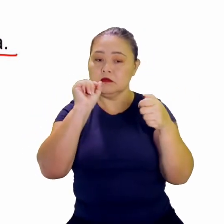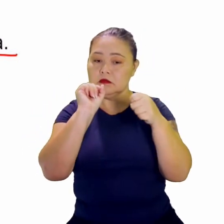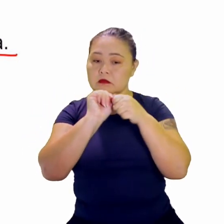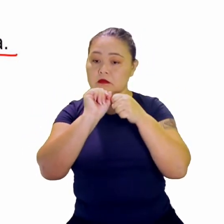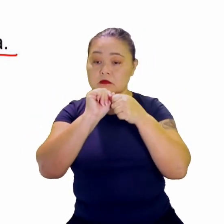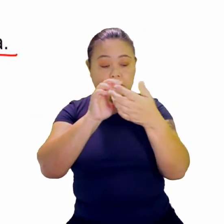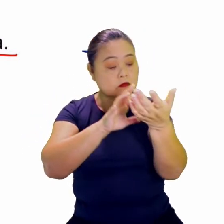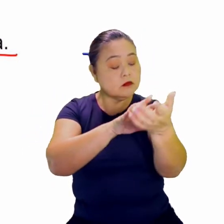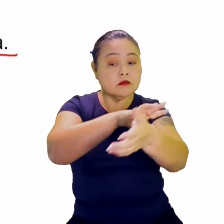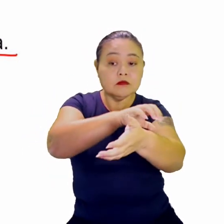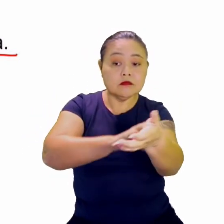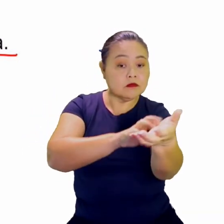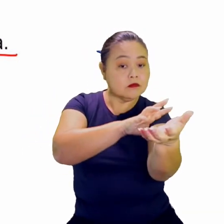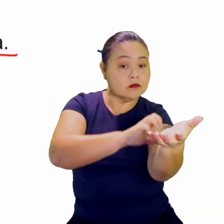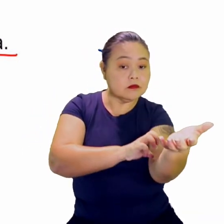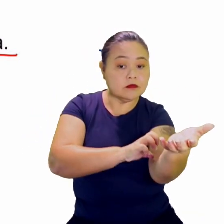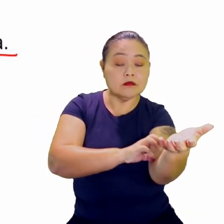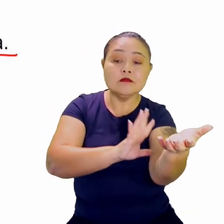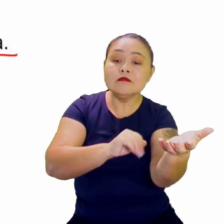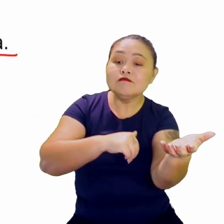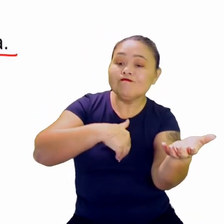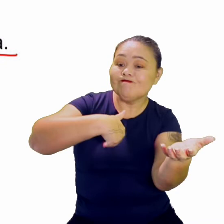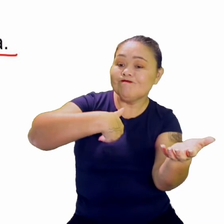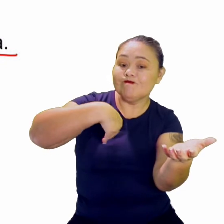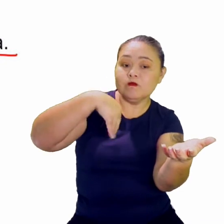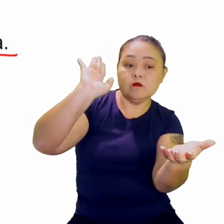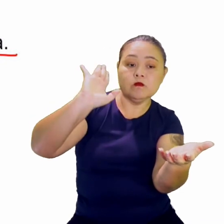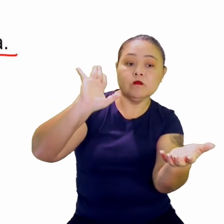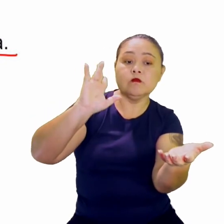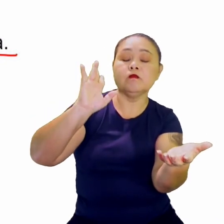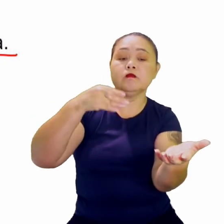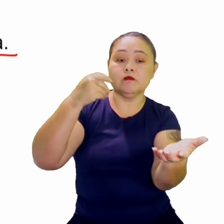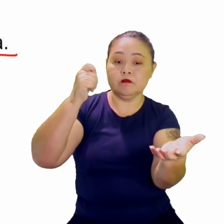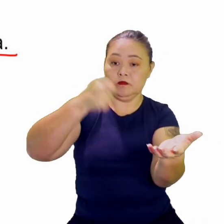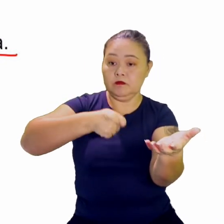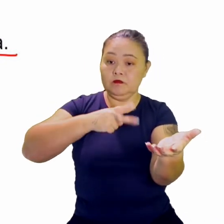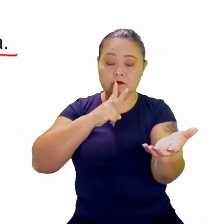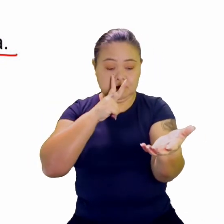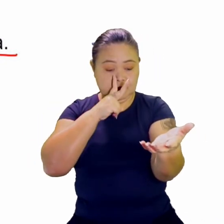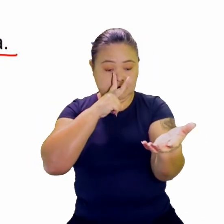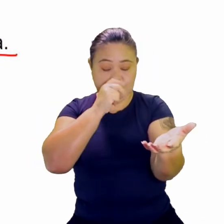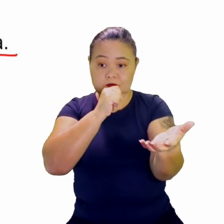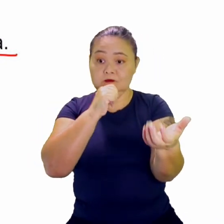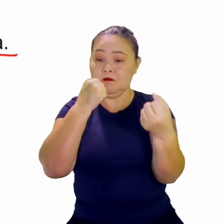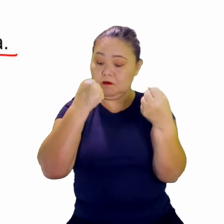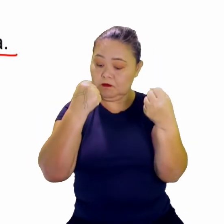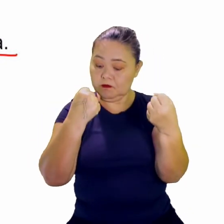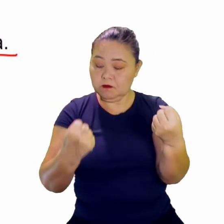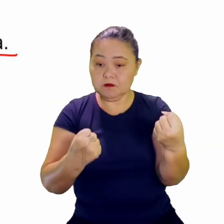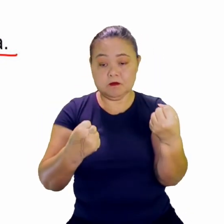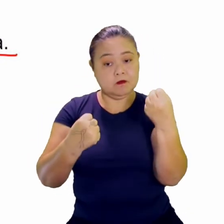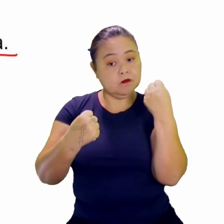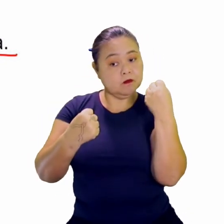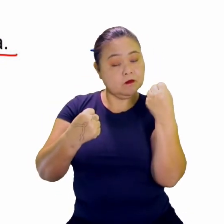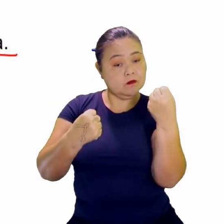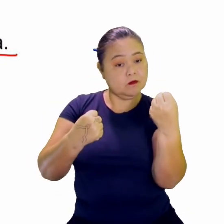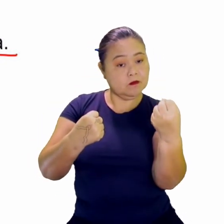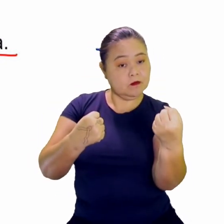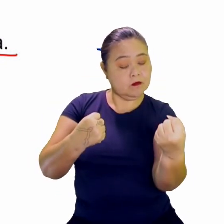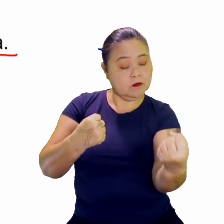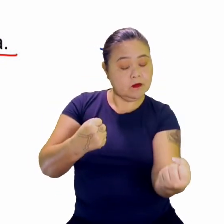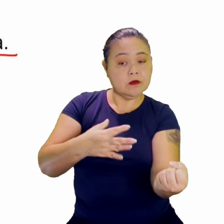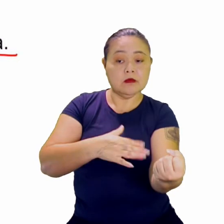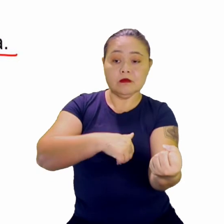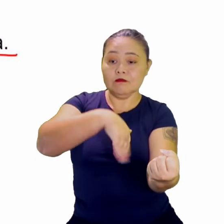produzida pelo músculo excede o que é imposta pela resistência ou peso. No caso aqui, ela vai